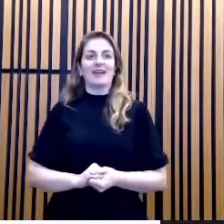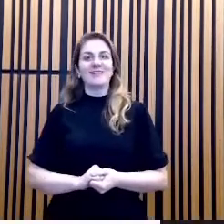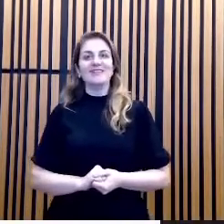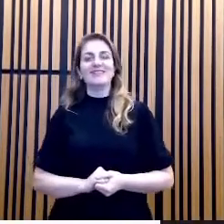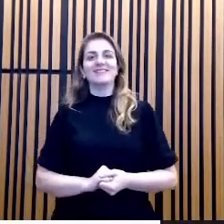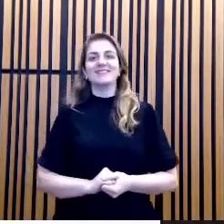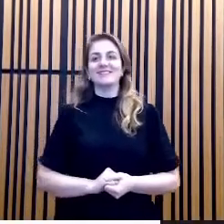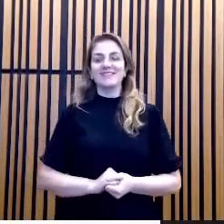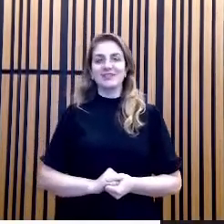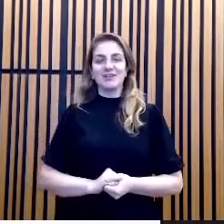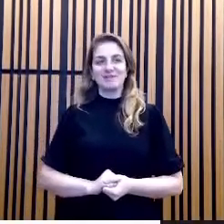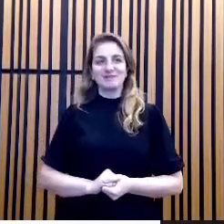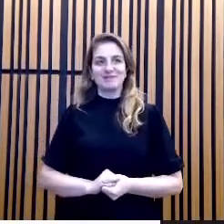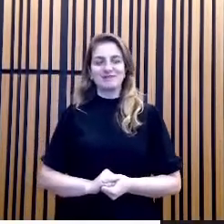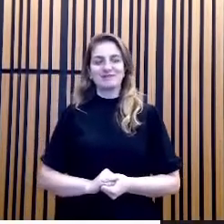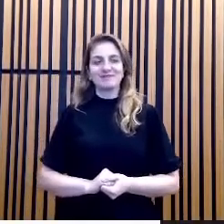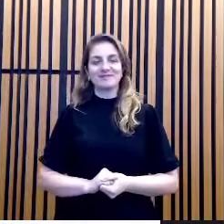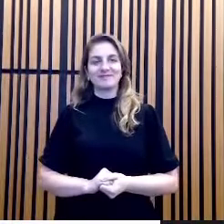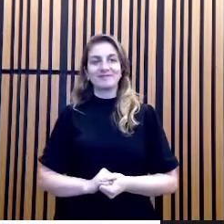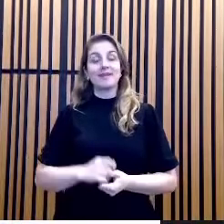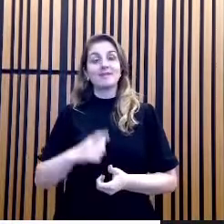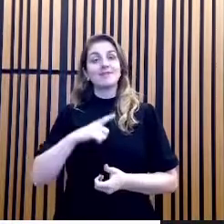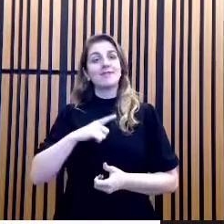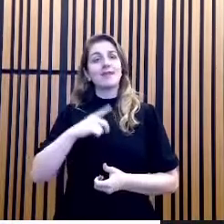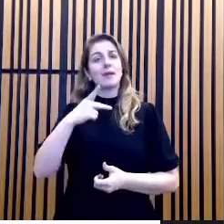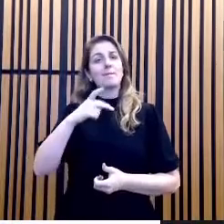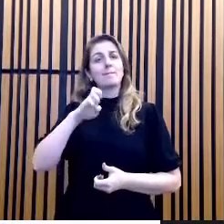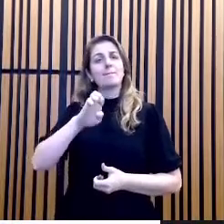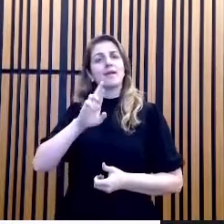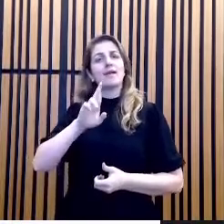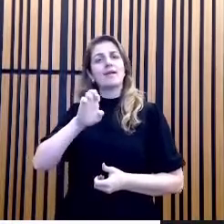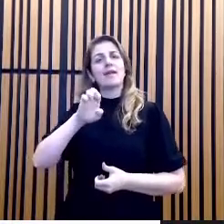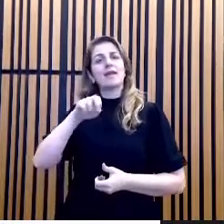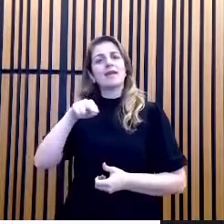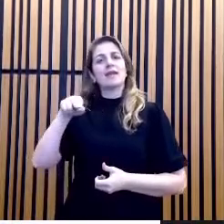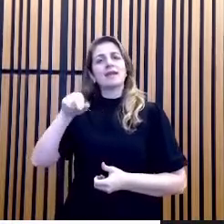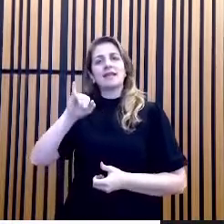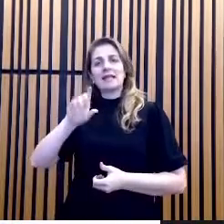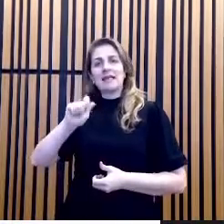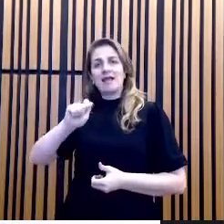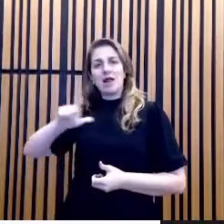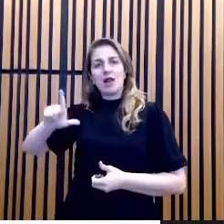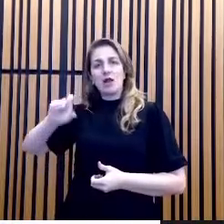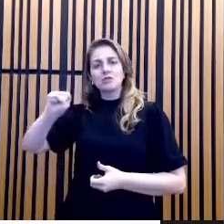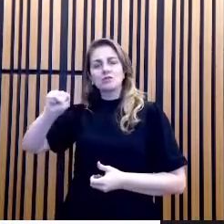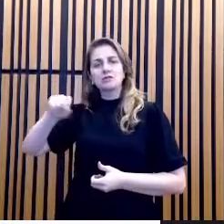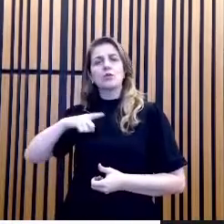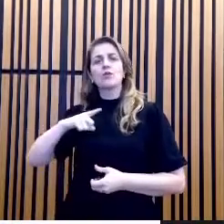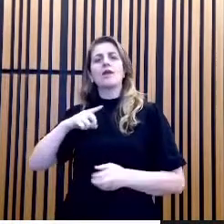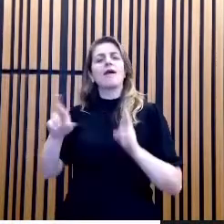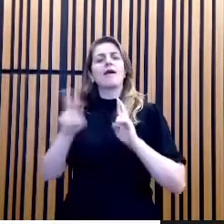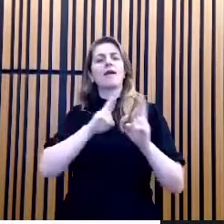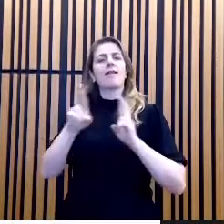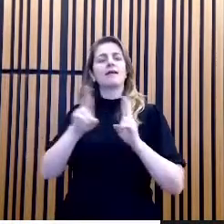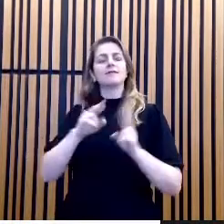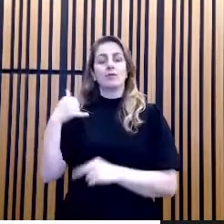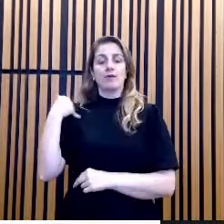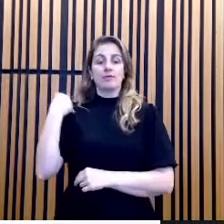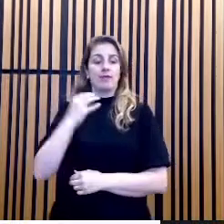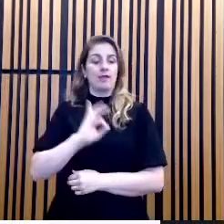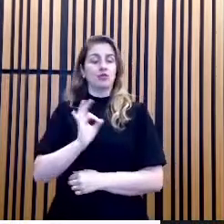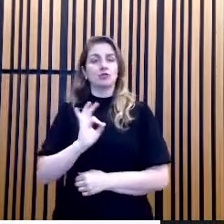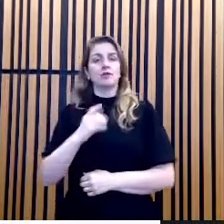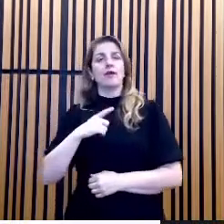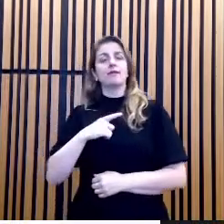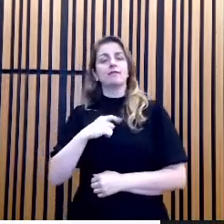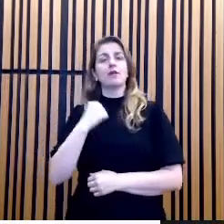Aqui. Bom, as perennials, né? As consumidoras do agora. A relação da mulher sem idade no